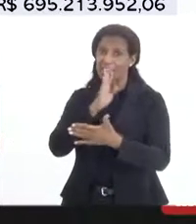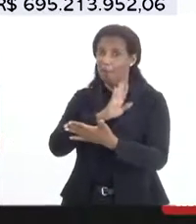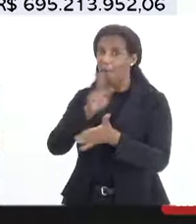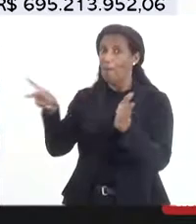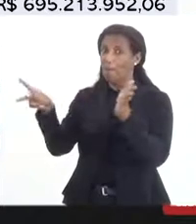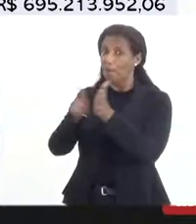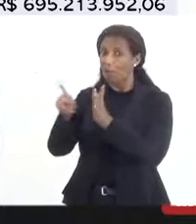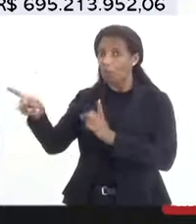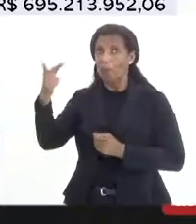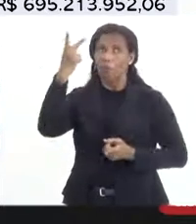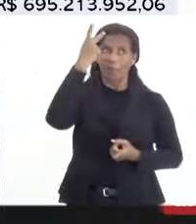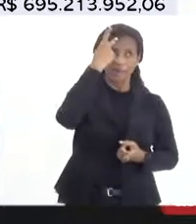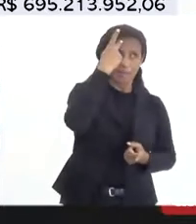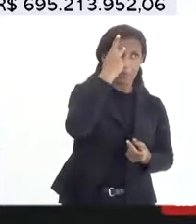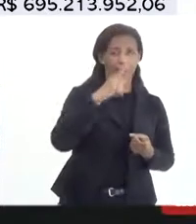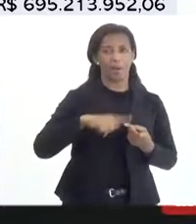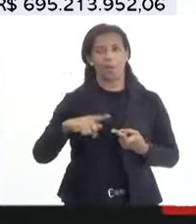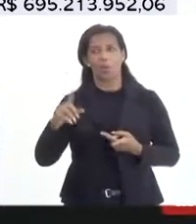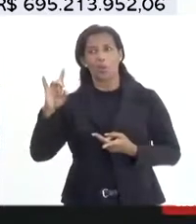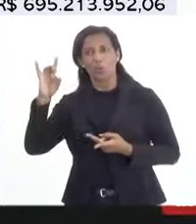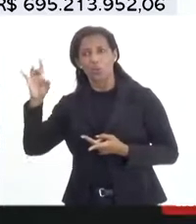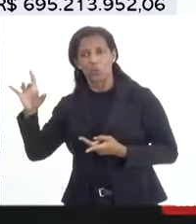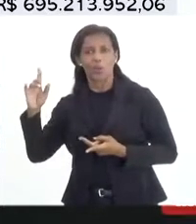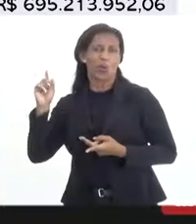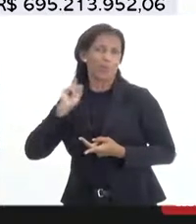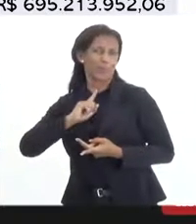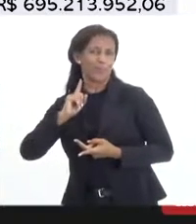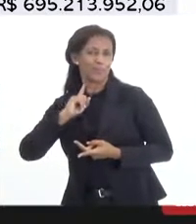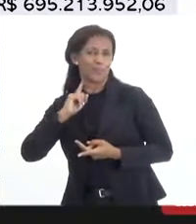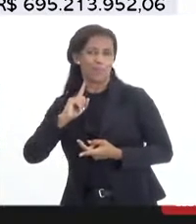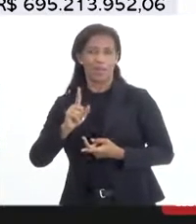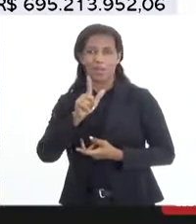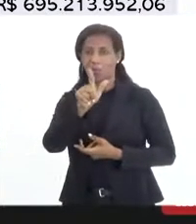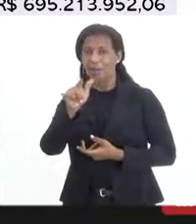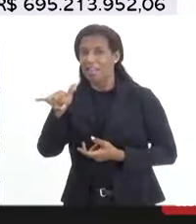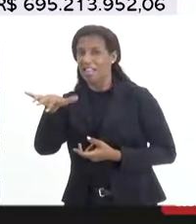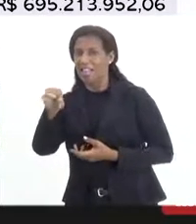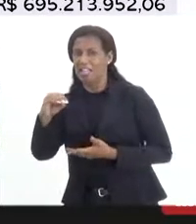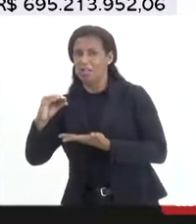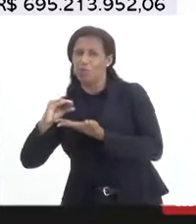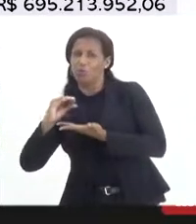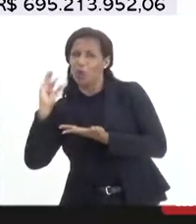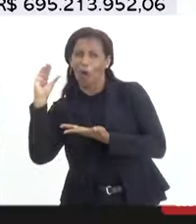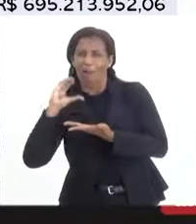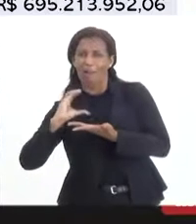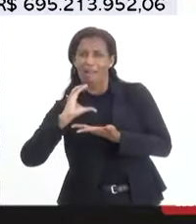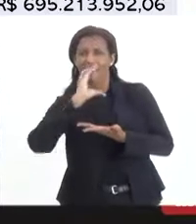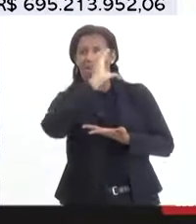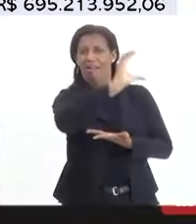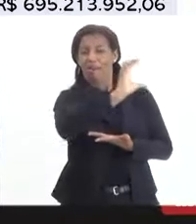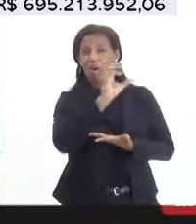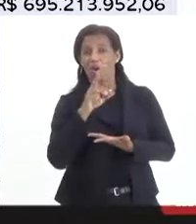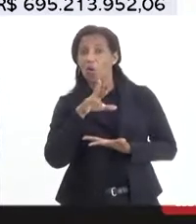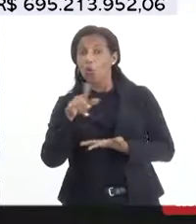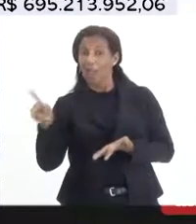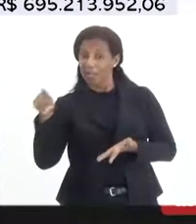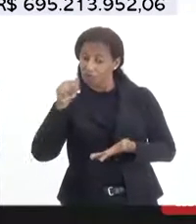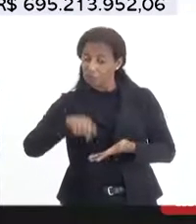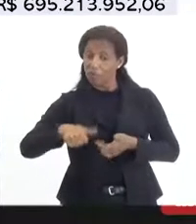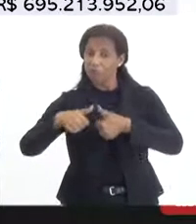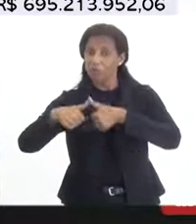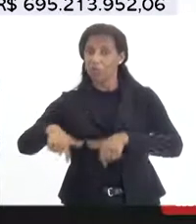era para São Paulo, não era para eles receberem só um imposto líquido, vamos dizer assim, só o filé mignon. O crédito ficou no Rio de Janeiro.